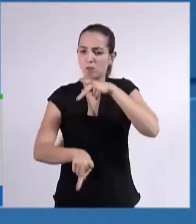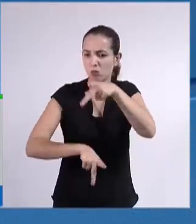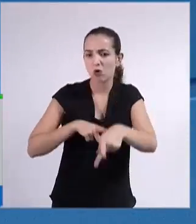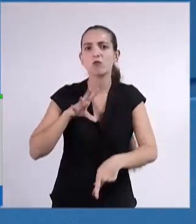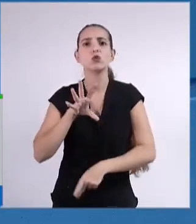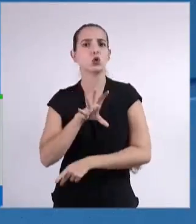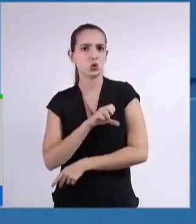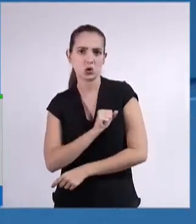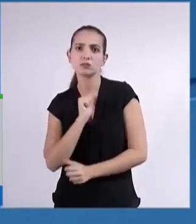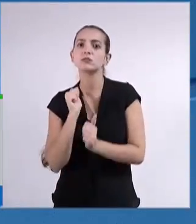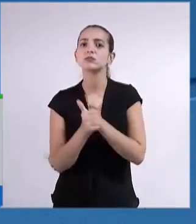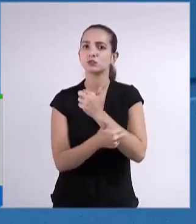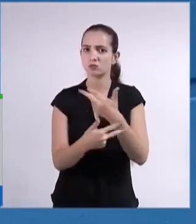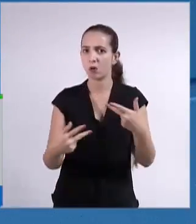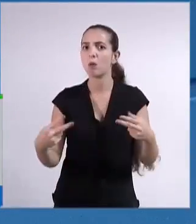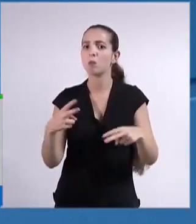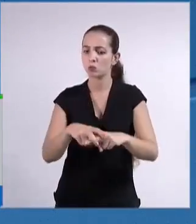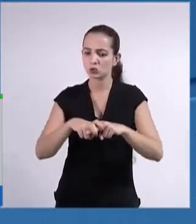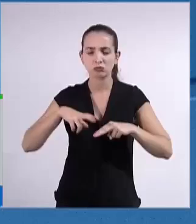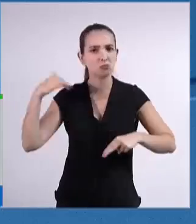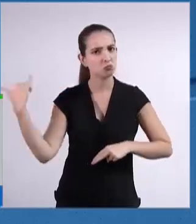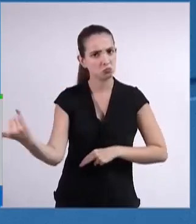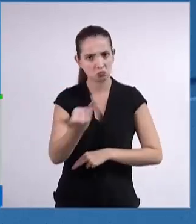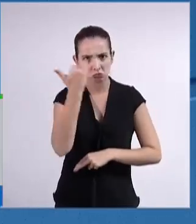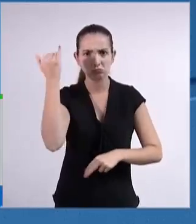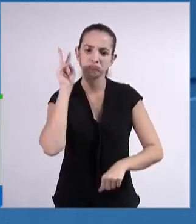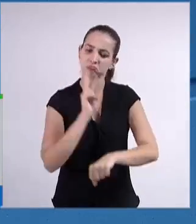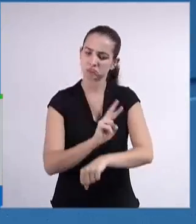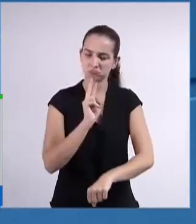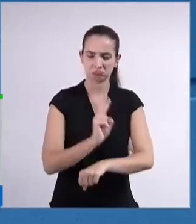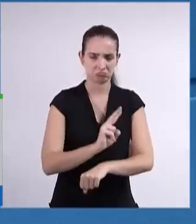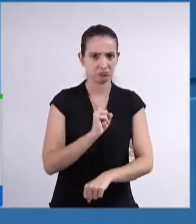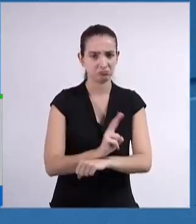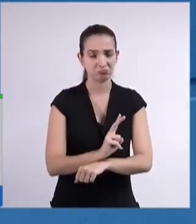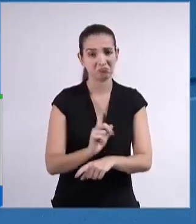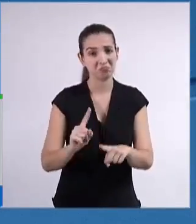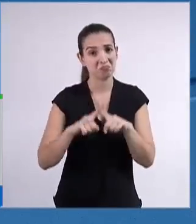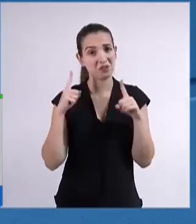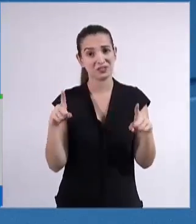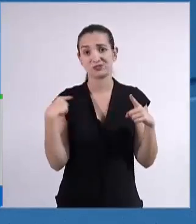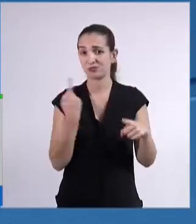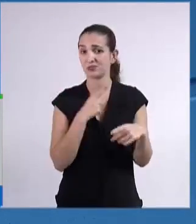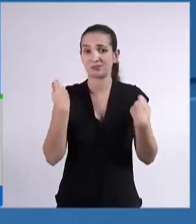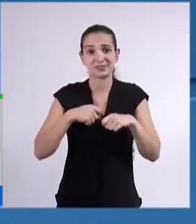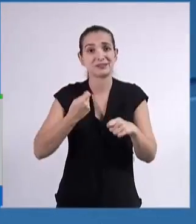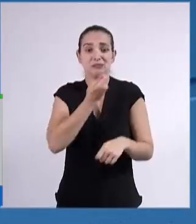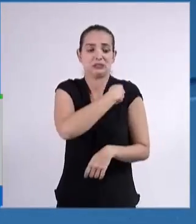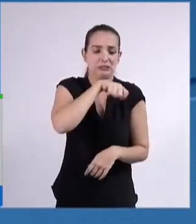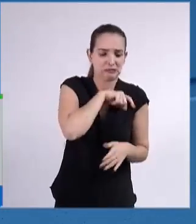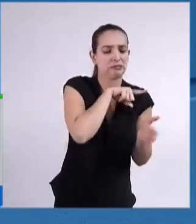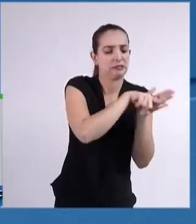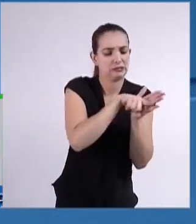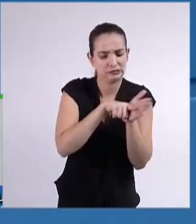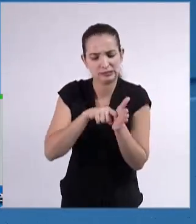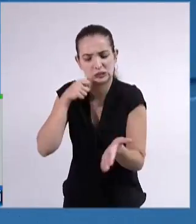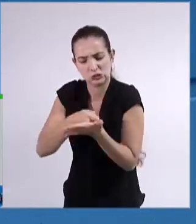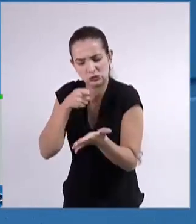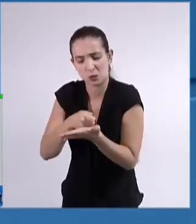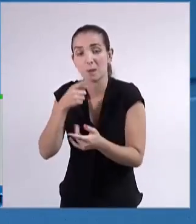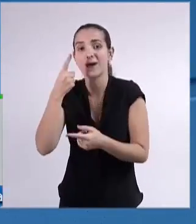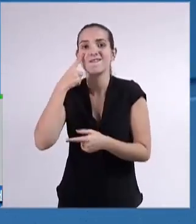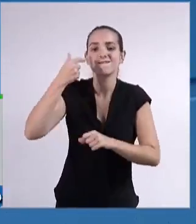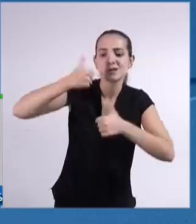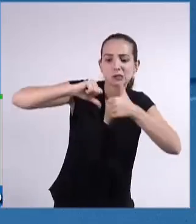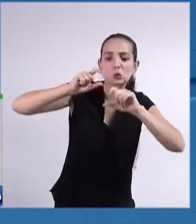mais, mas tem que também investigar, cobrar, para que não continuemos nessa situação que Vossa Excelência tão